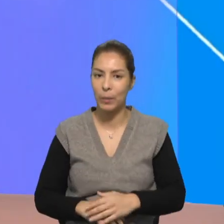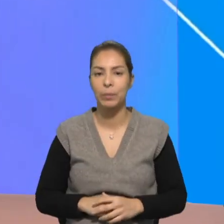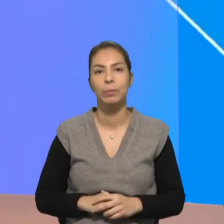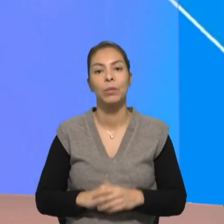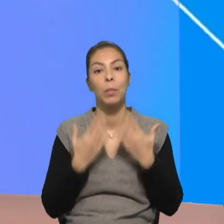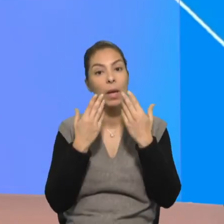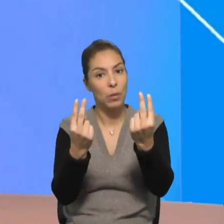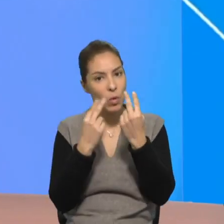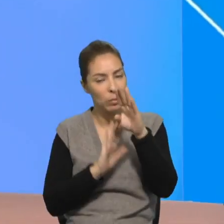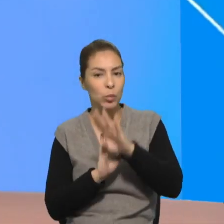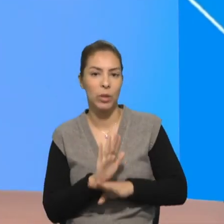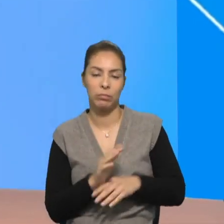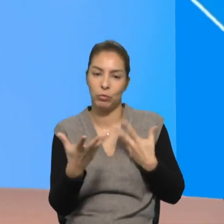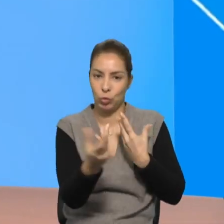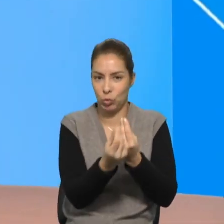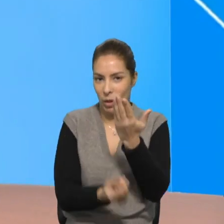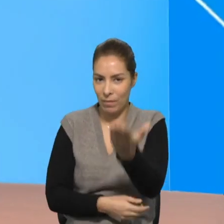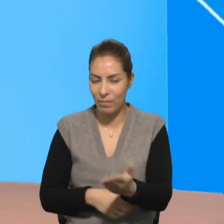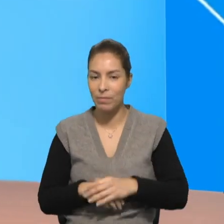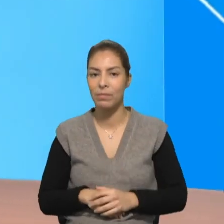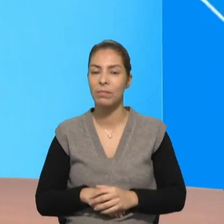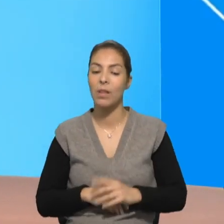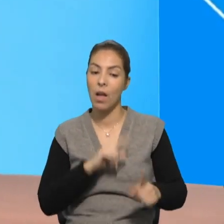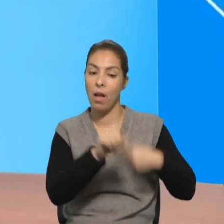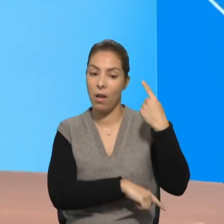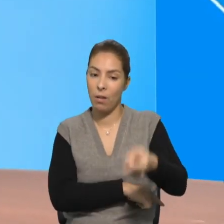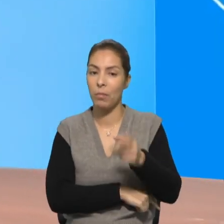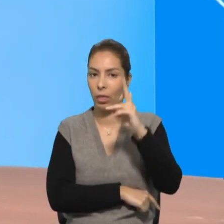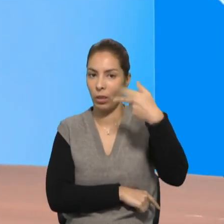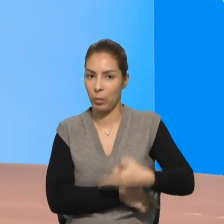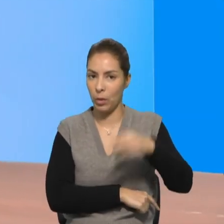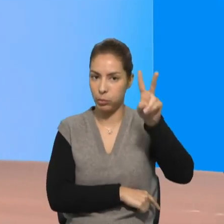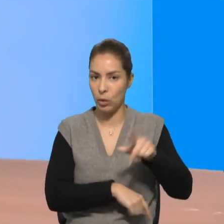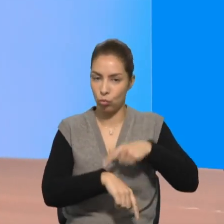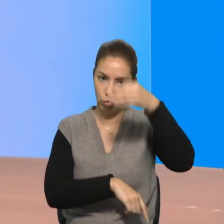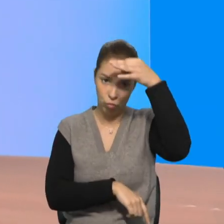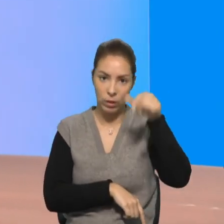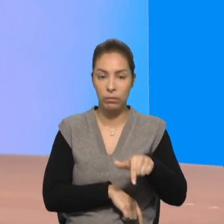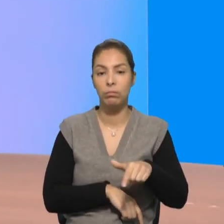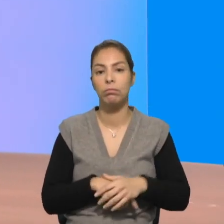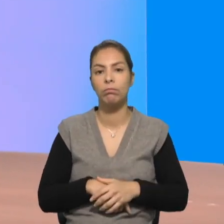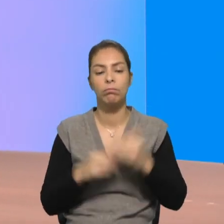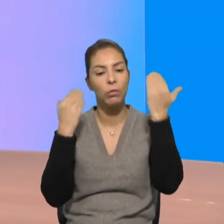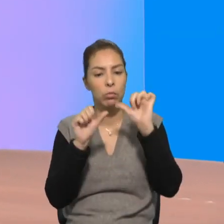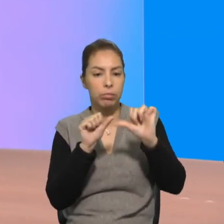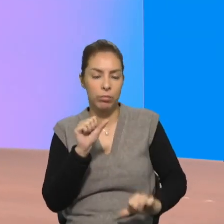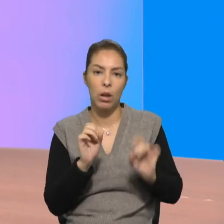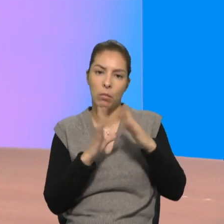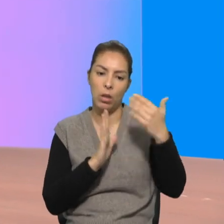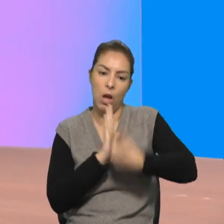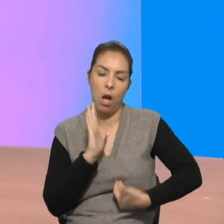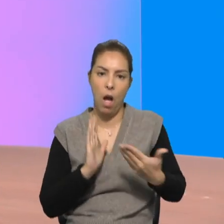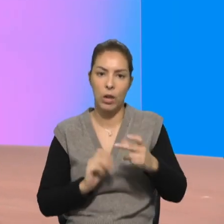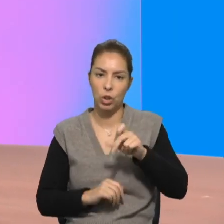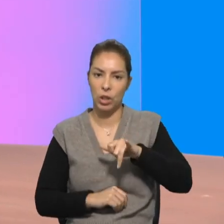Obrigada a si também, que se mantém desse lado. Marcamos encontro amanhã aqui na RTP2, pelo mesmo horário. Sempre atualizado está o portal de informação